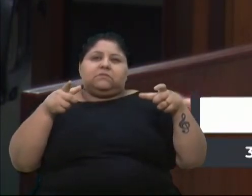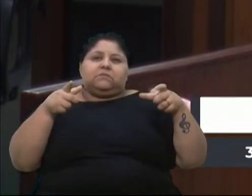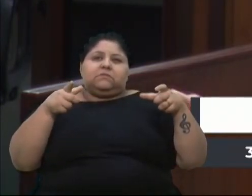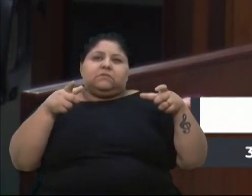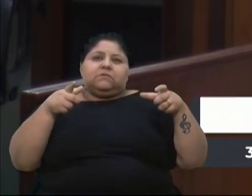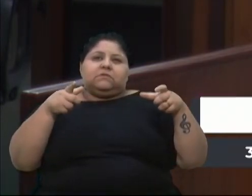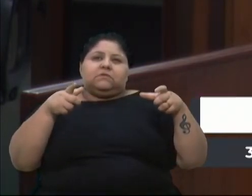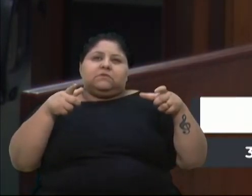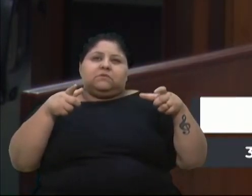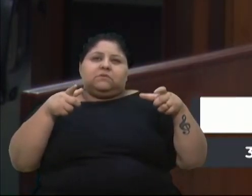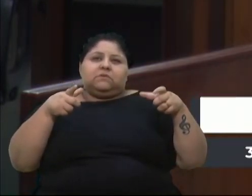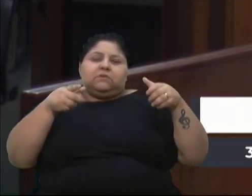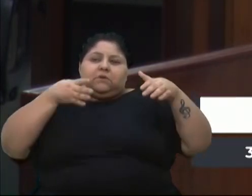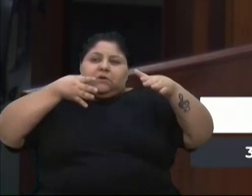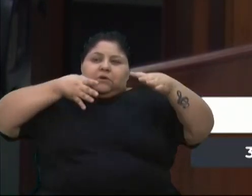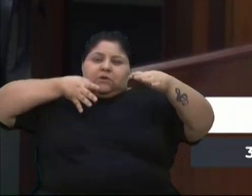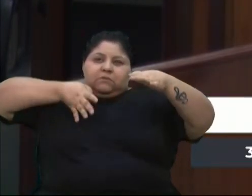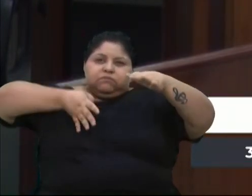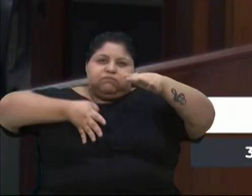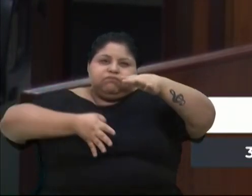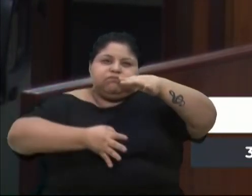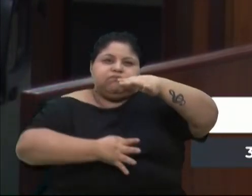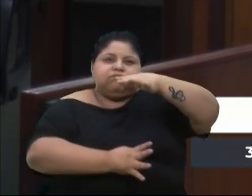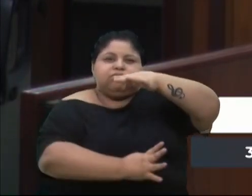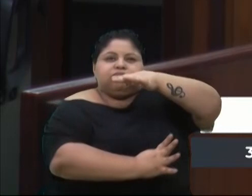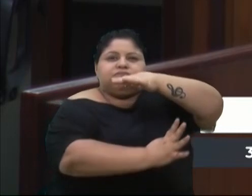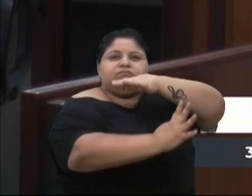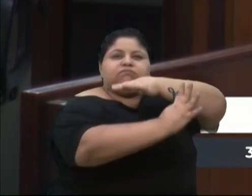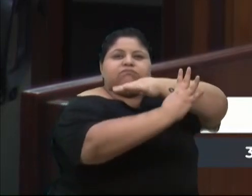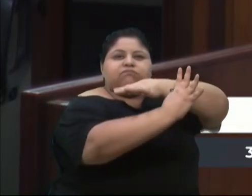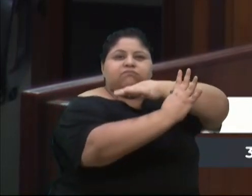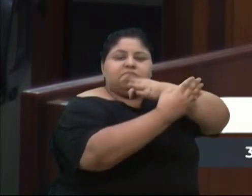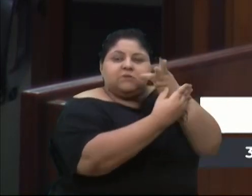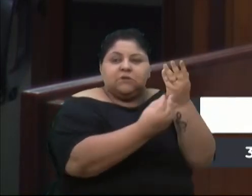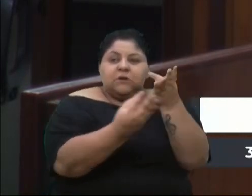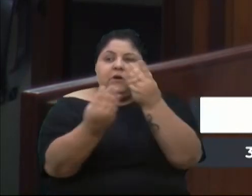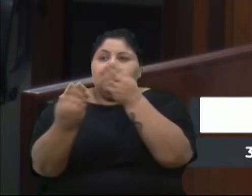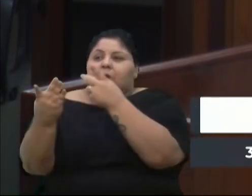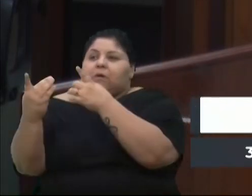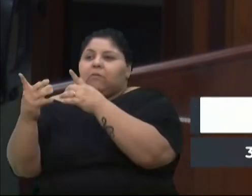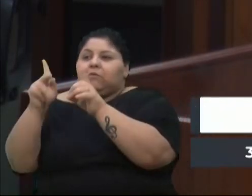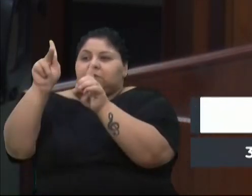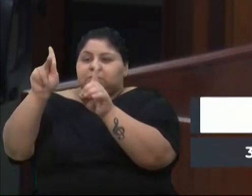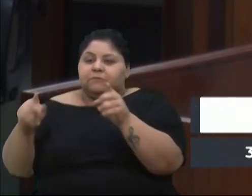invasão, migração, muitas pessoas migrando para Caxias do Sul,